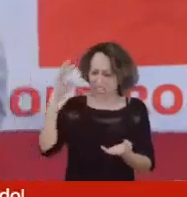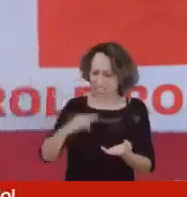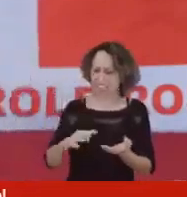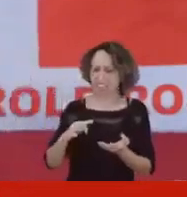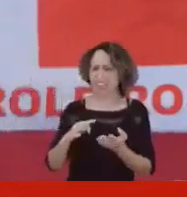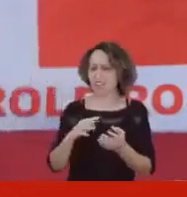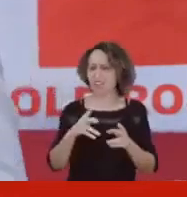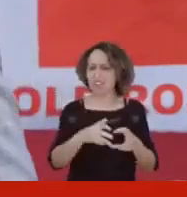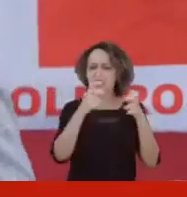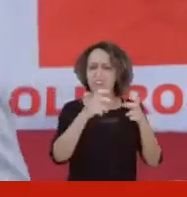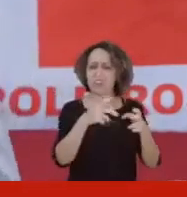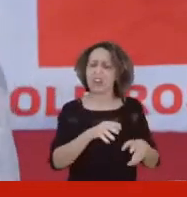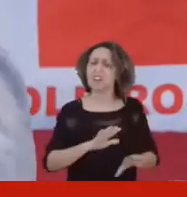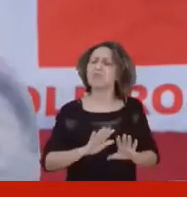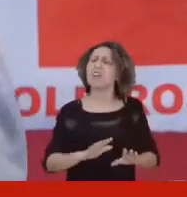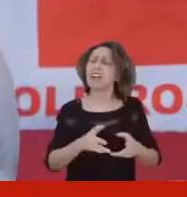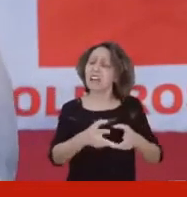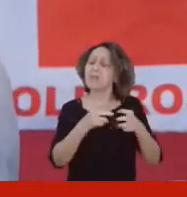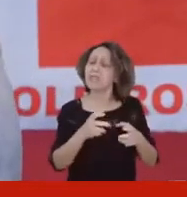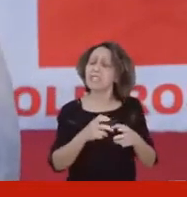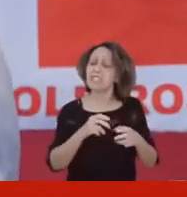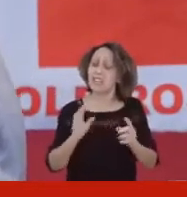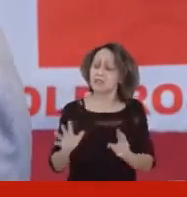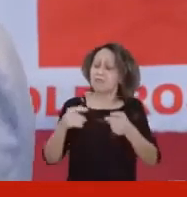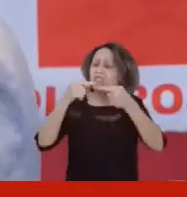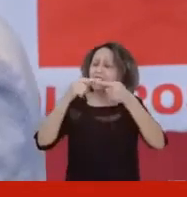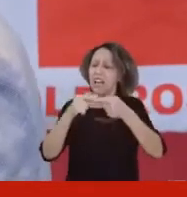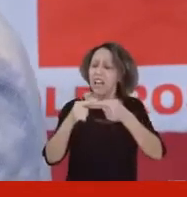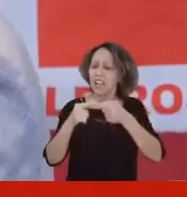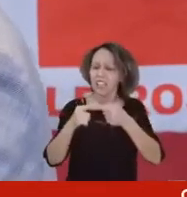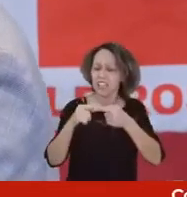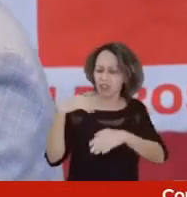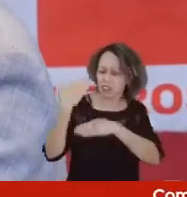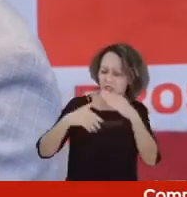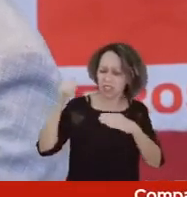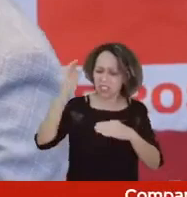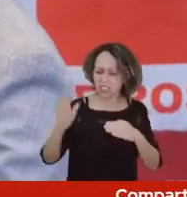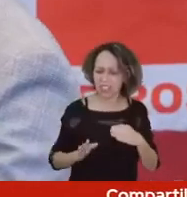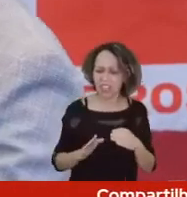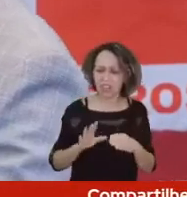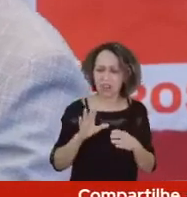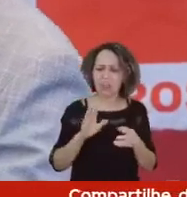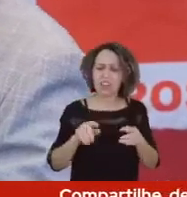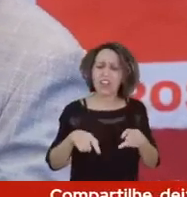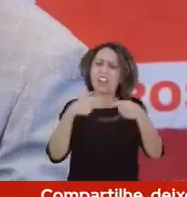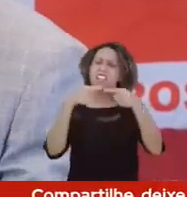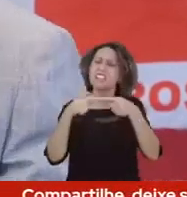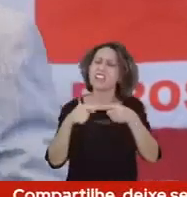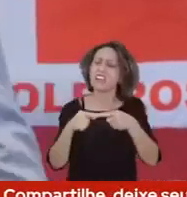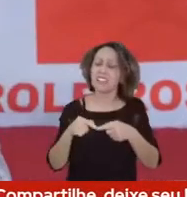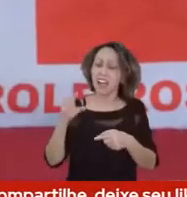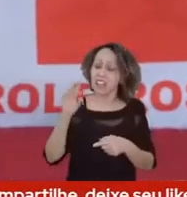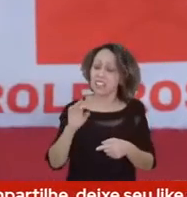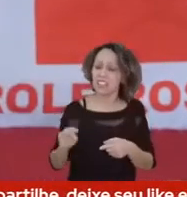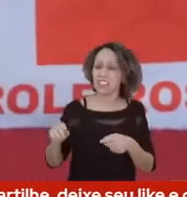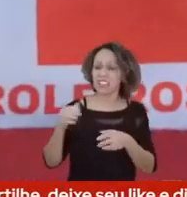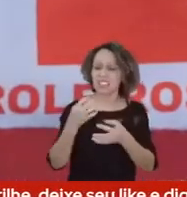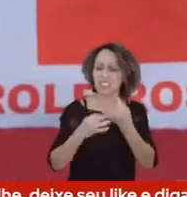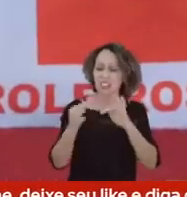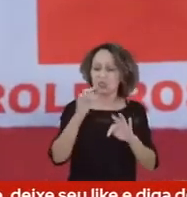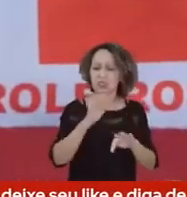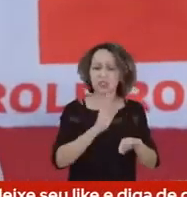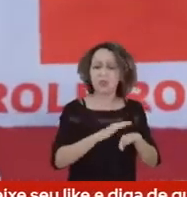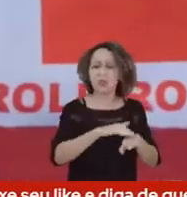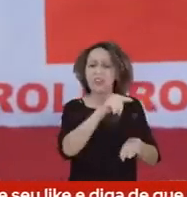nacional, à ciência e tecnologia, porque era a empresa que mais investia em inovação. Eles vão acabar com